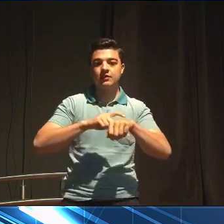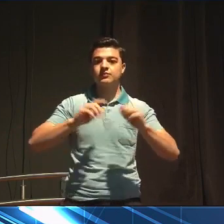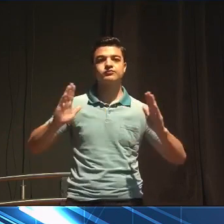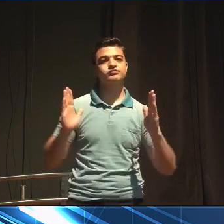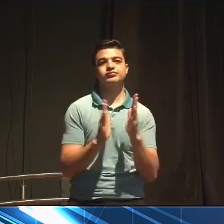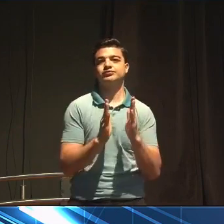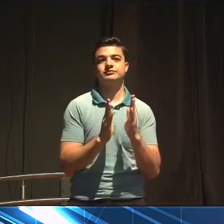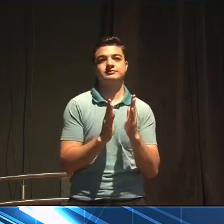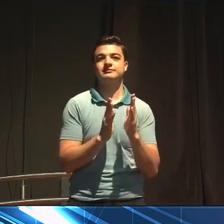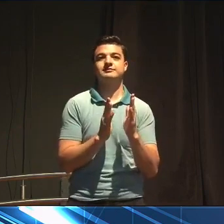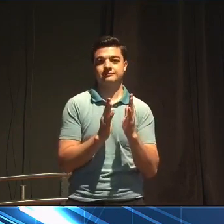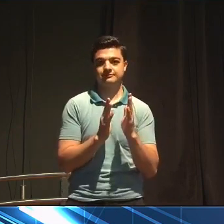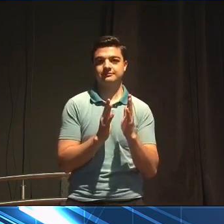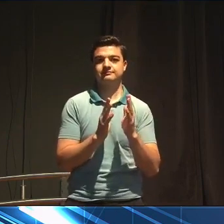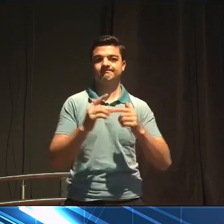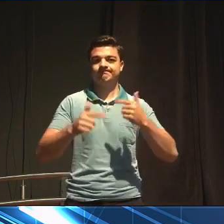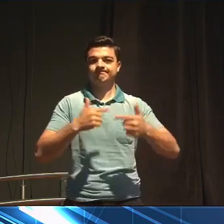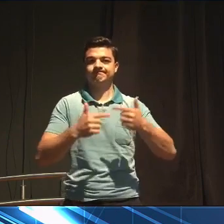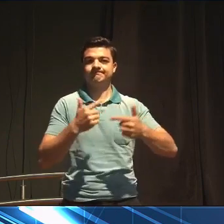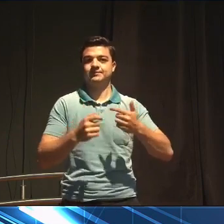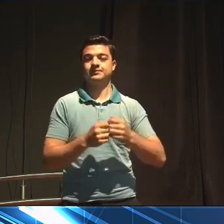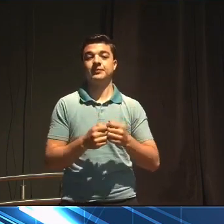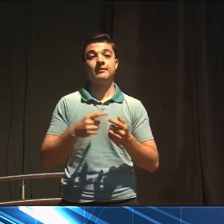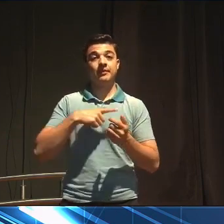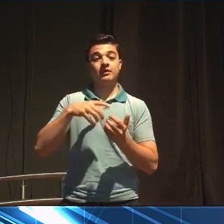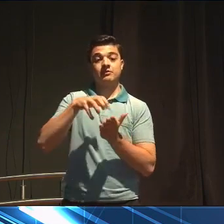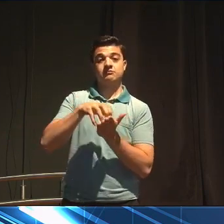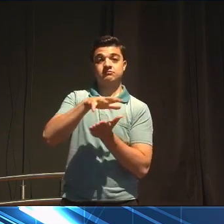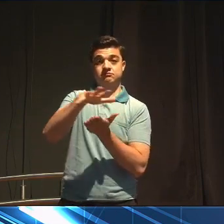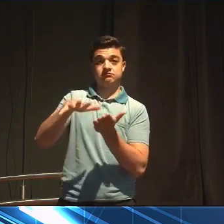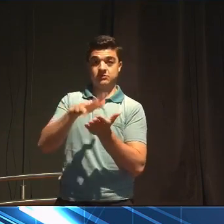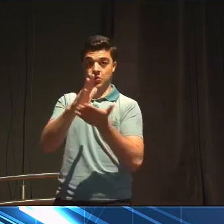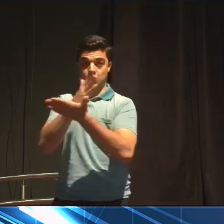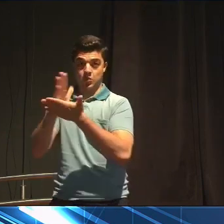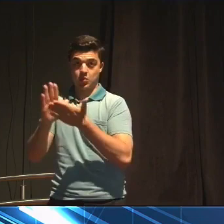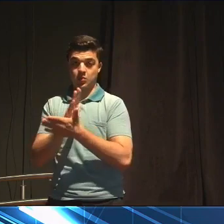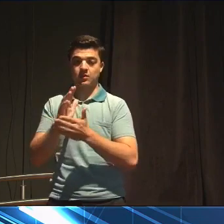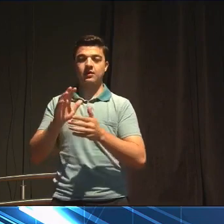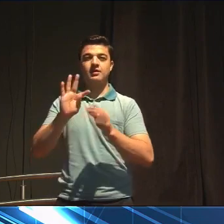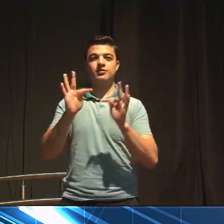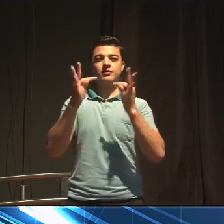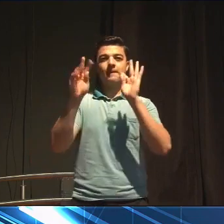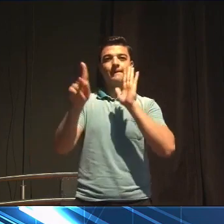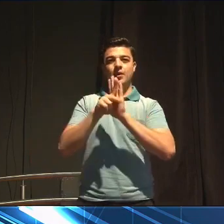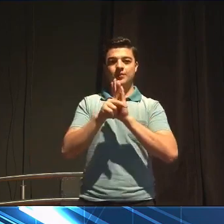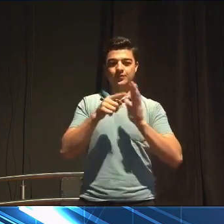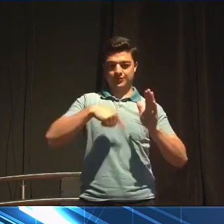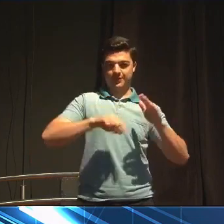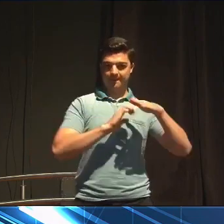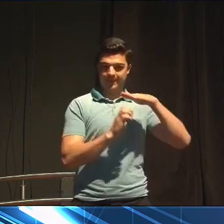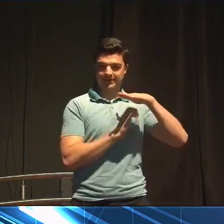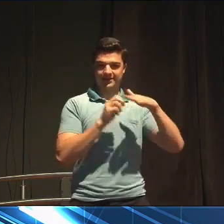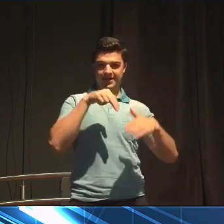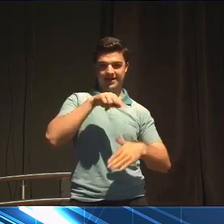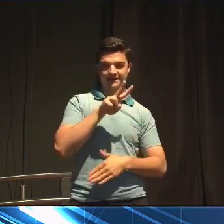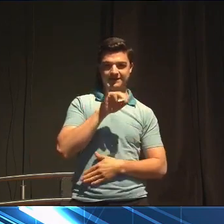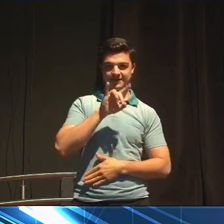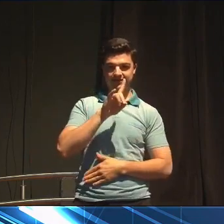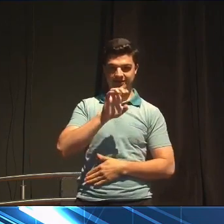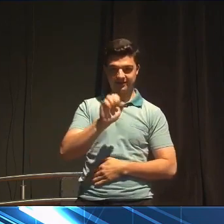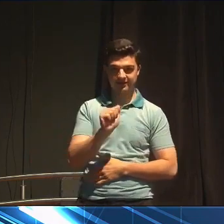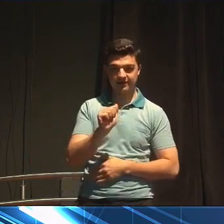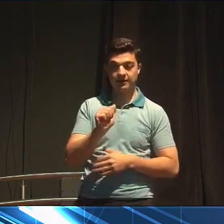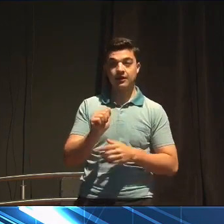consegue, por exemplo, em alguns servidores com tecnologia da NVIDIA, colocar 4, 5, 6 desenvolvedores, 6 pessoas que estão trabalhando